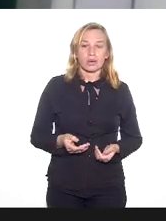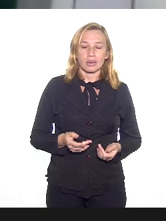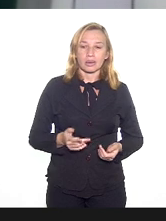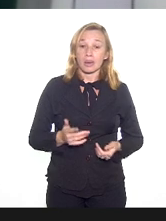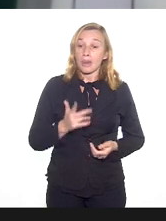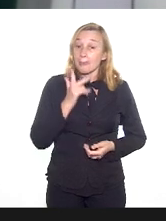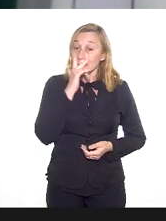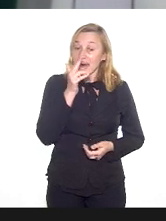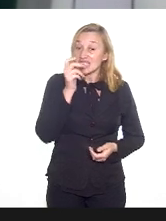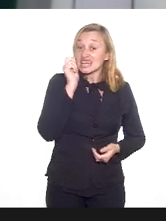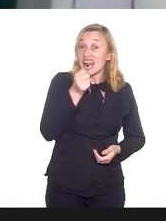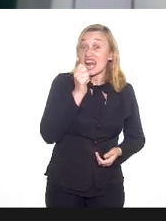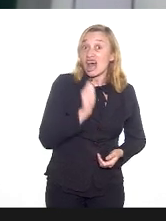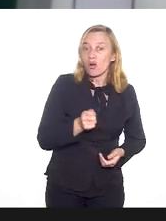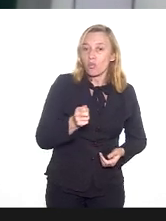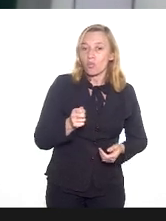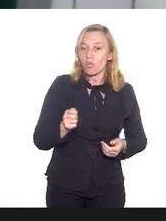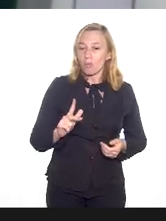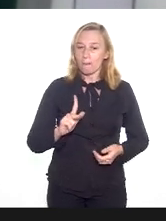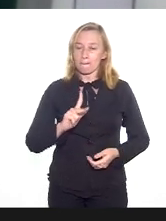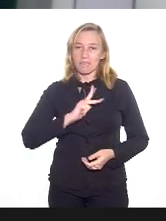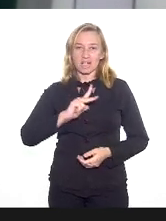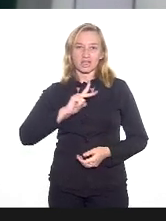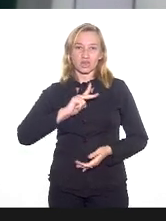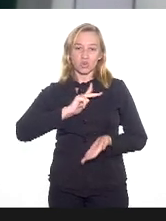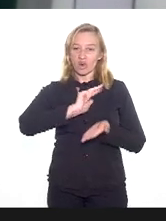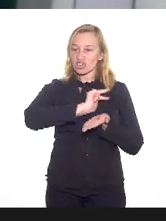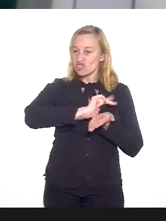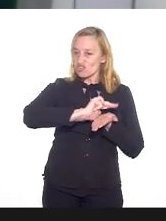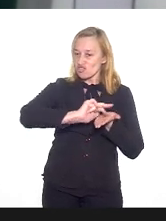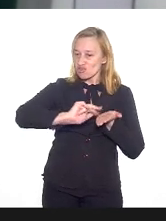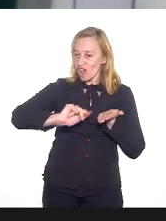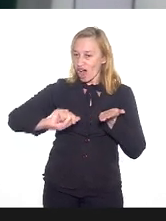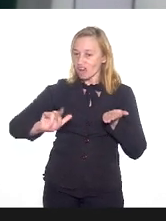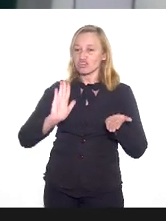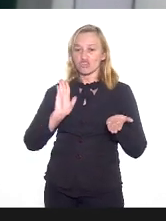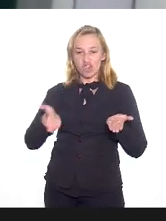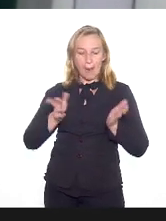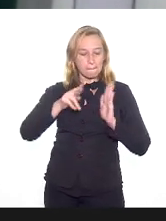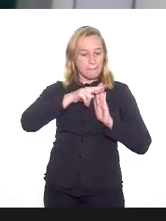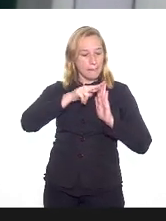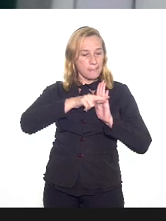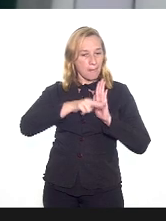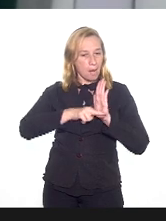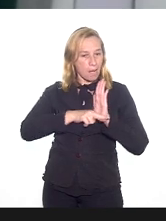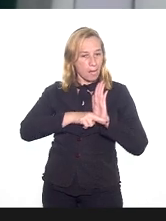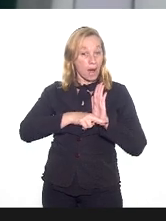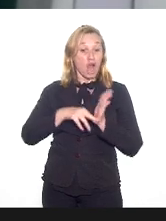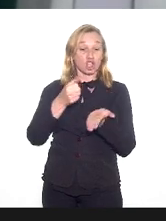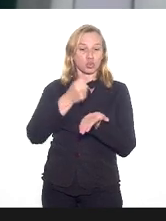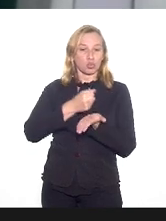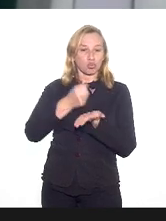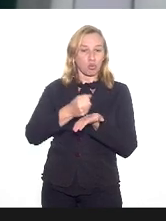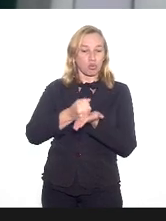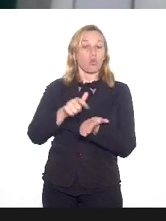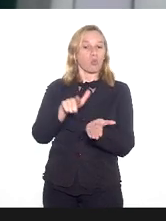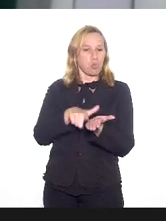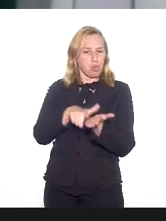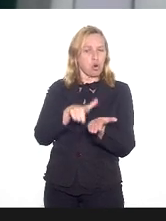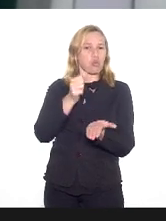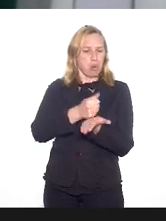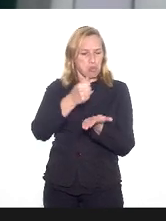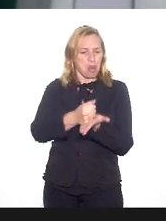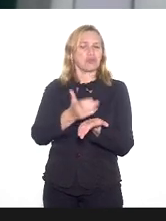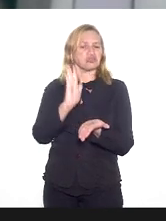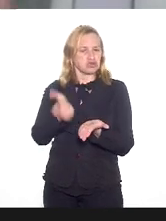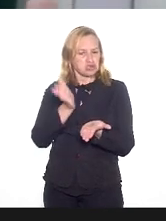pré-leilões ou leilões privados, em que vários acertos já eram definidos, inclusive normas contratuais já eram esboçadas.